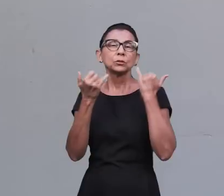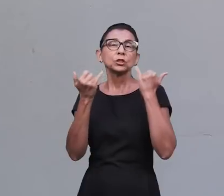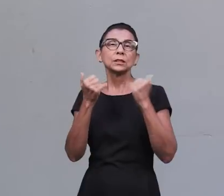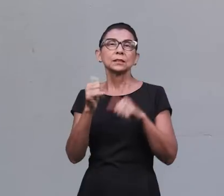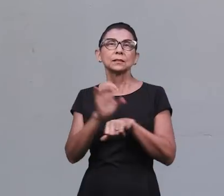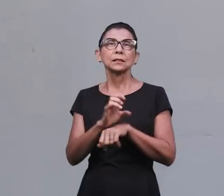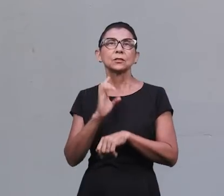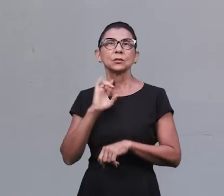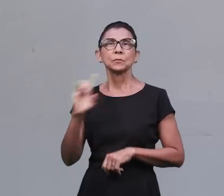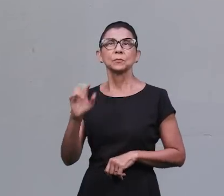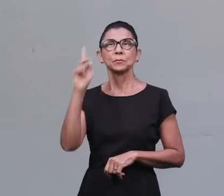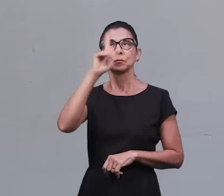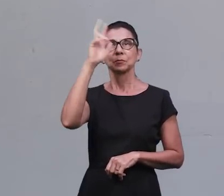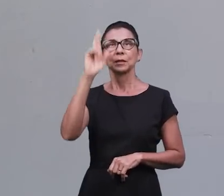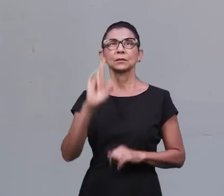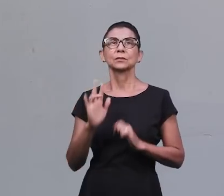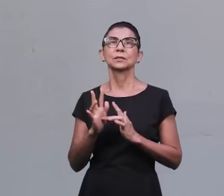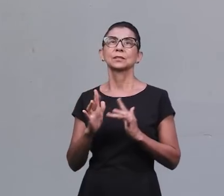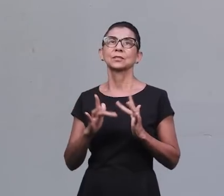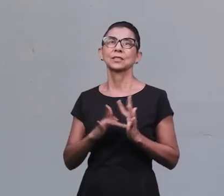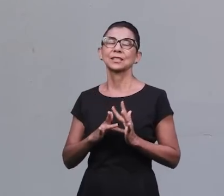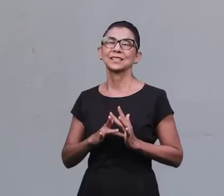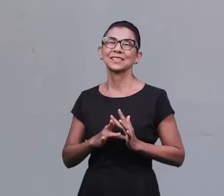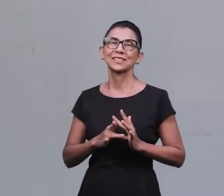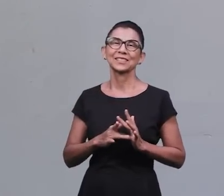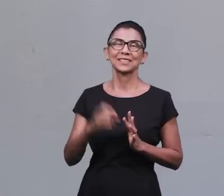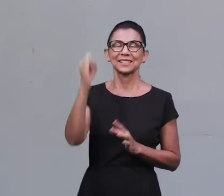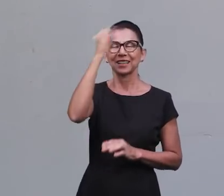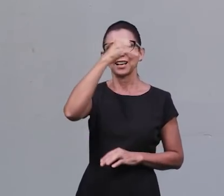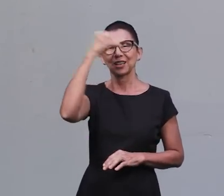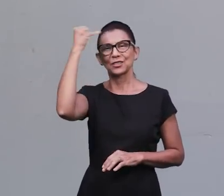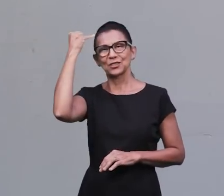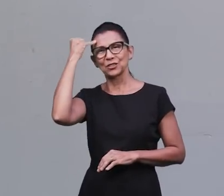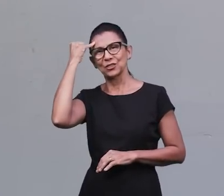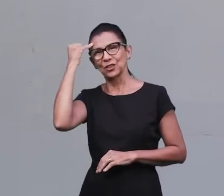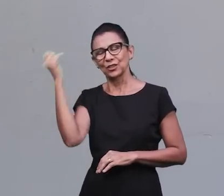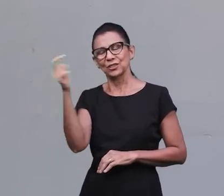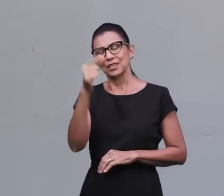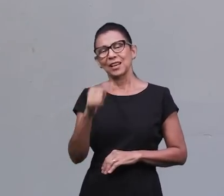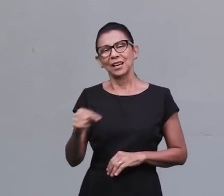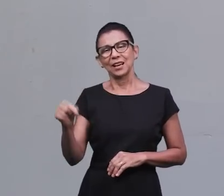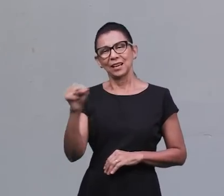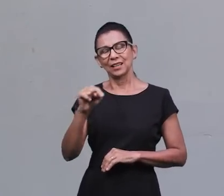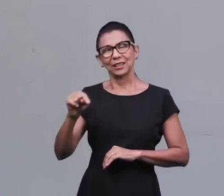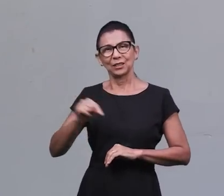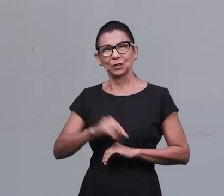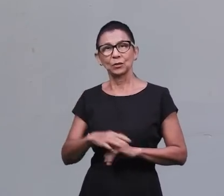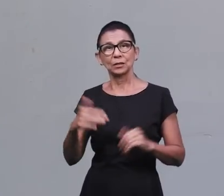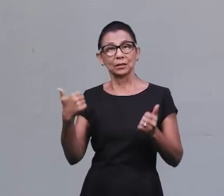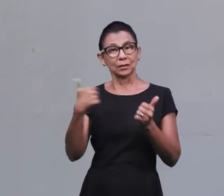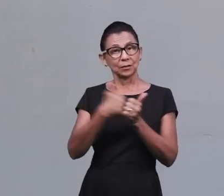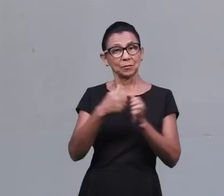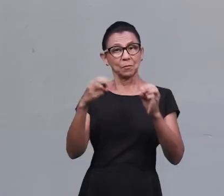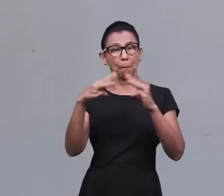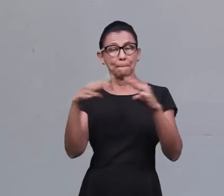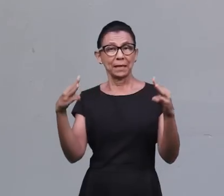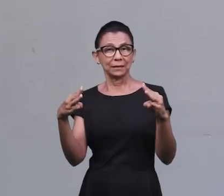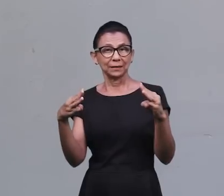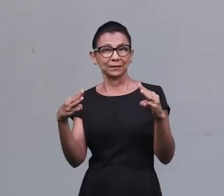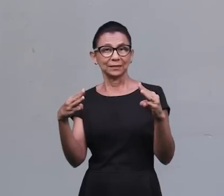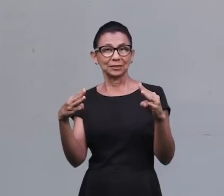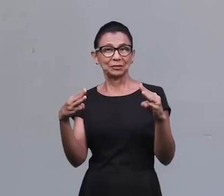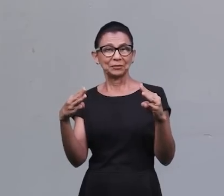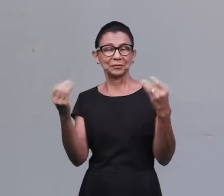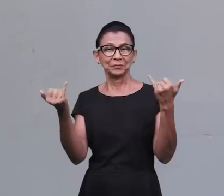Gerais. A paz do Senhor Jesus, irmão Jorge, a paz do Senhor Jesus aos nossos irmãos que acompanham o Manaí